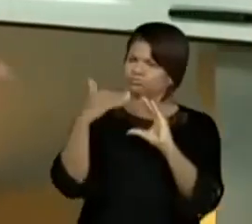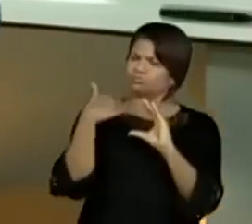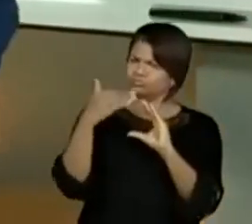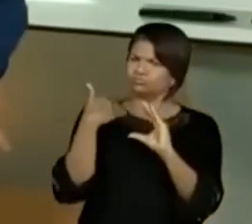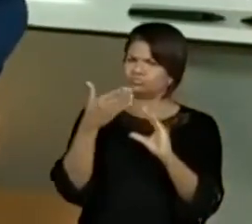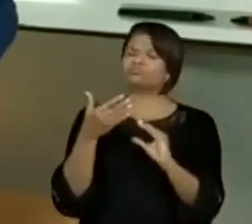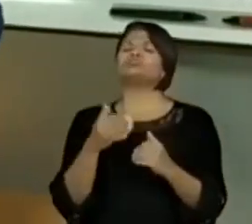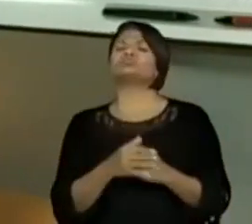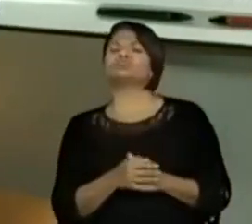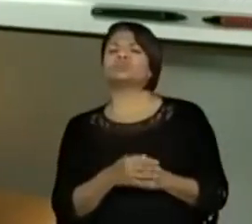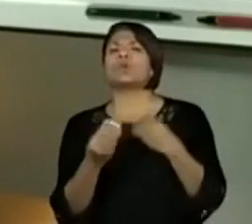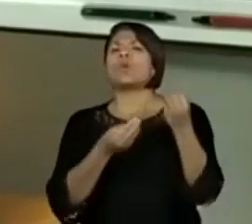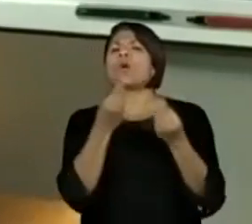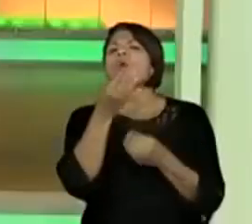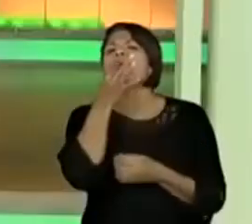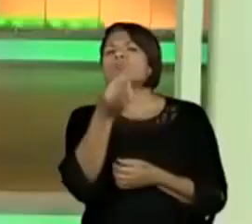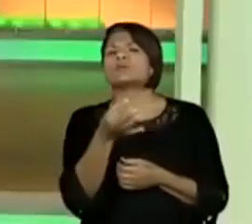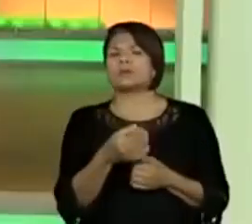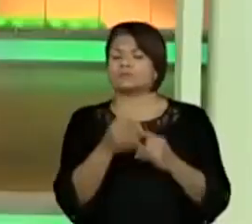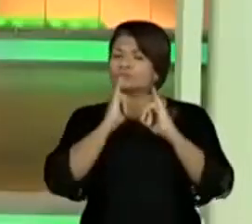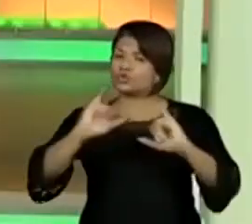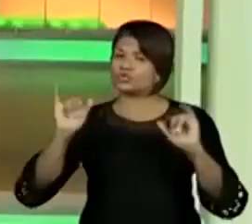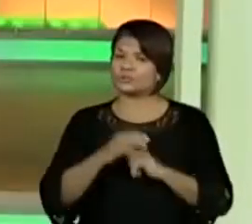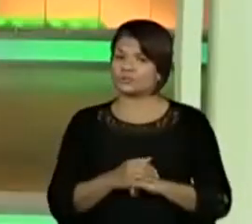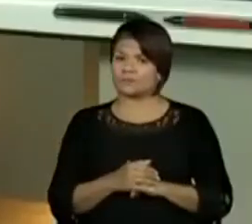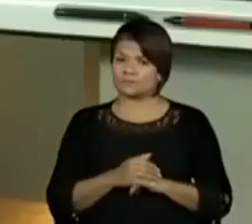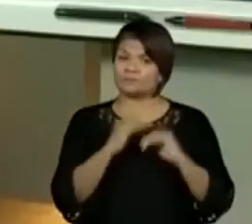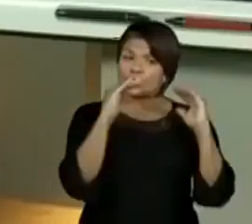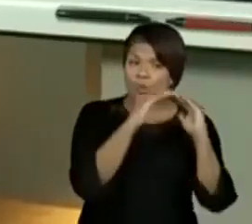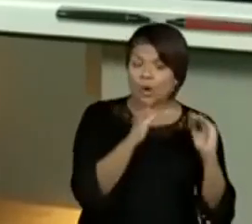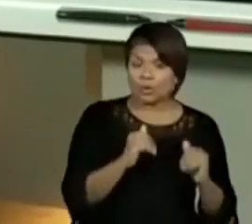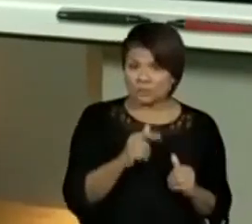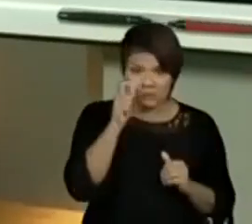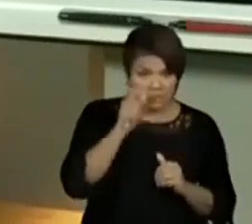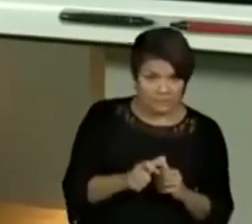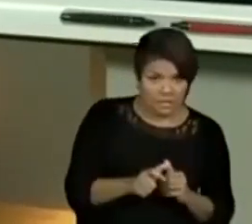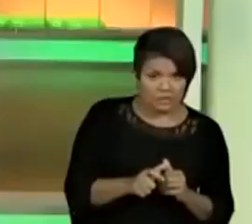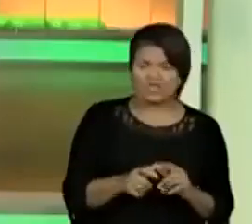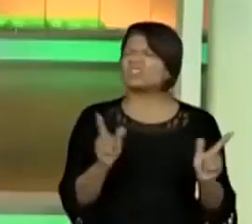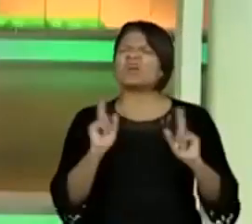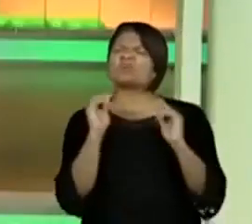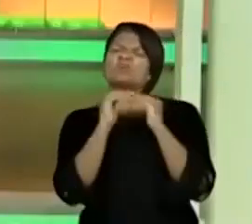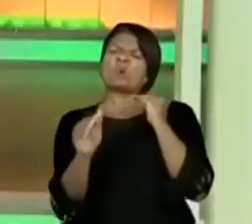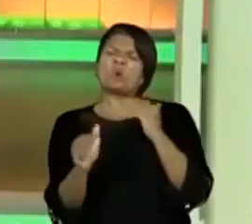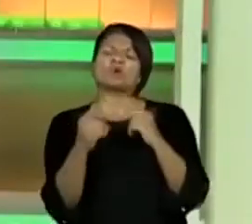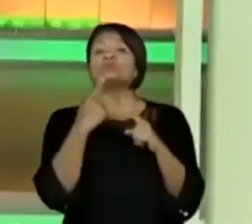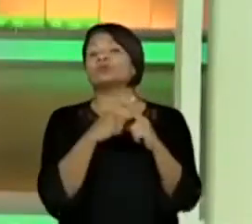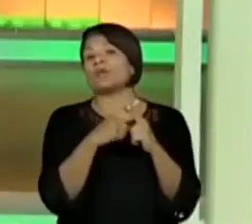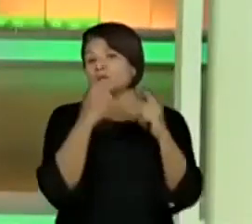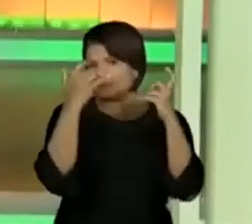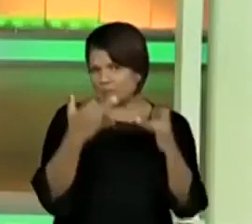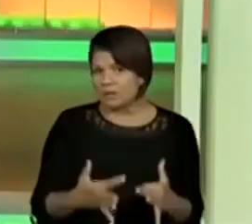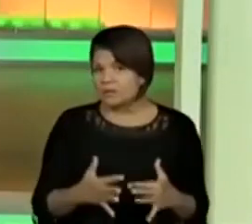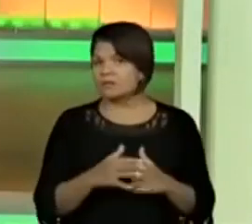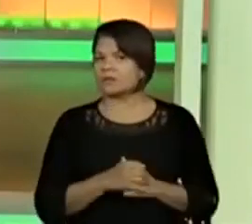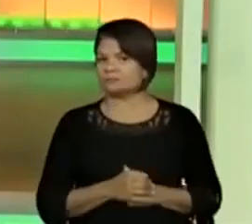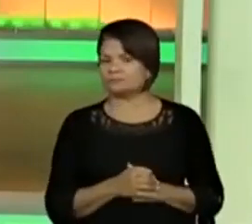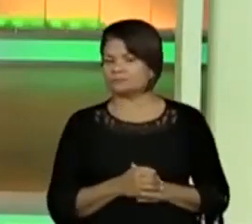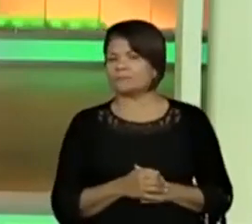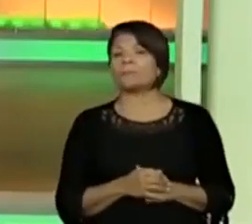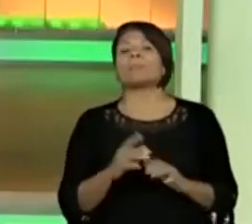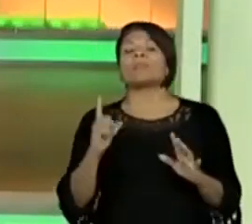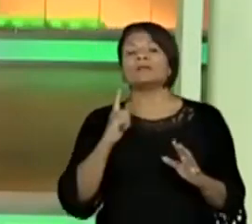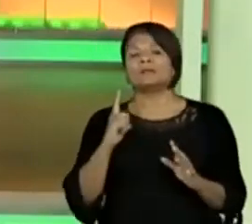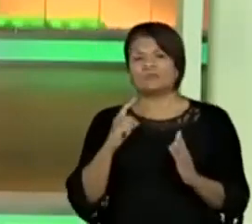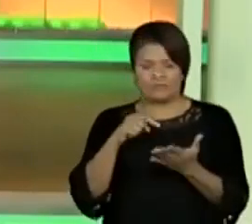é a sua opinião sobre essa notícia? Vocês concordam que é interessante esse passeio? Não, eu não concordo. Teve até um momento em que o